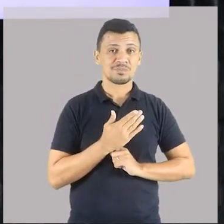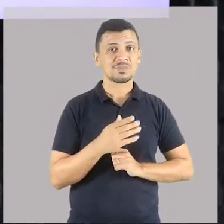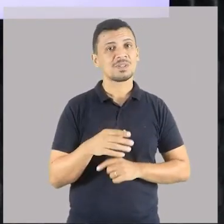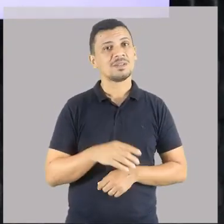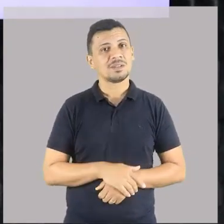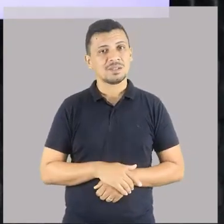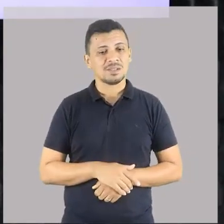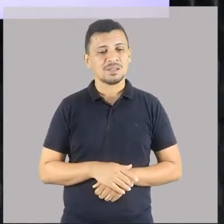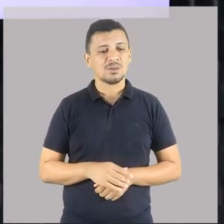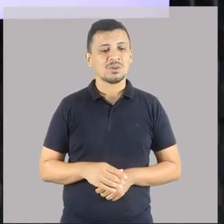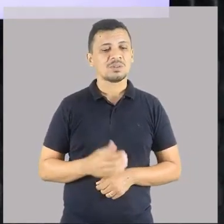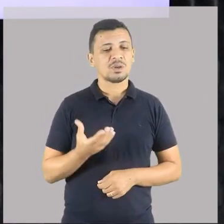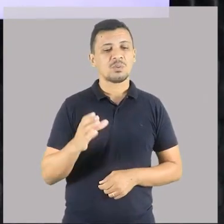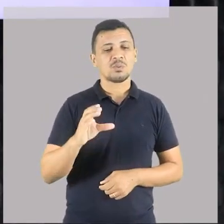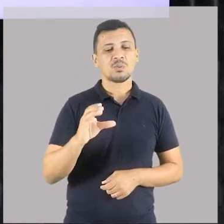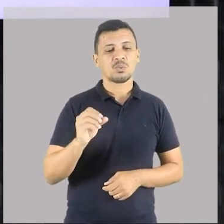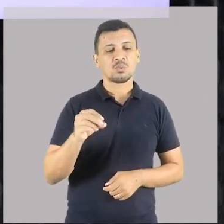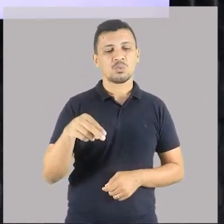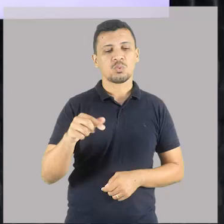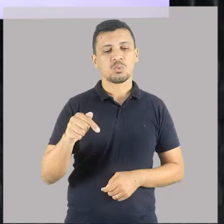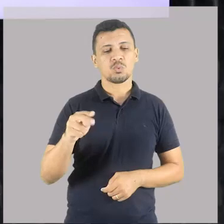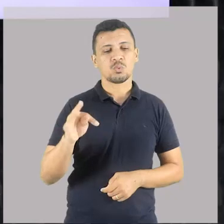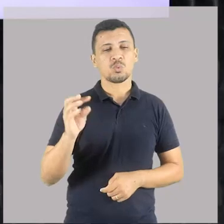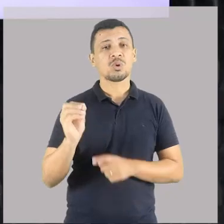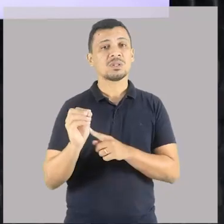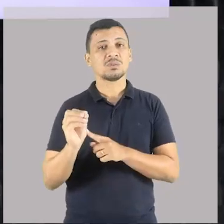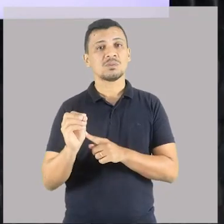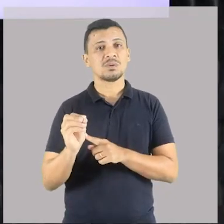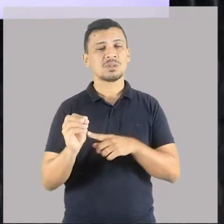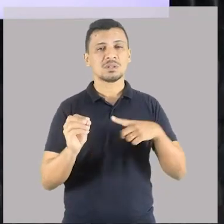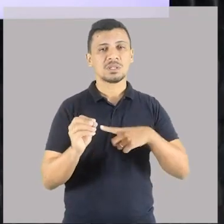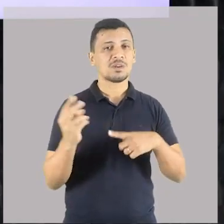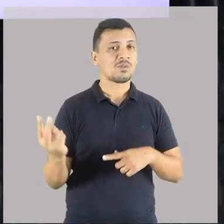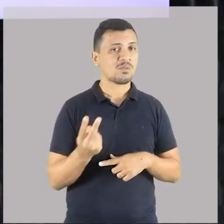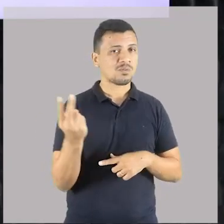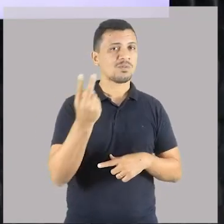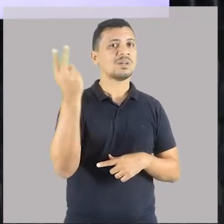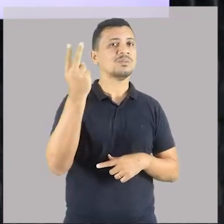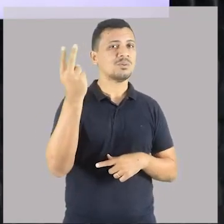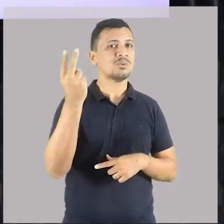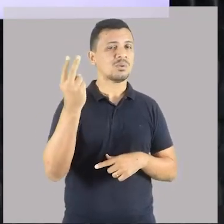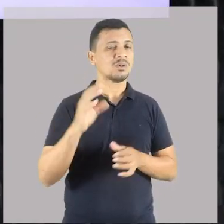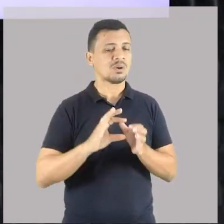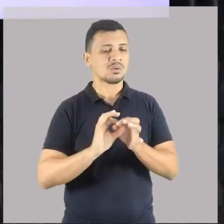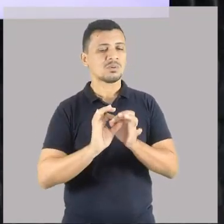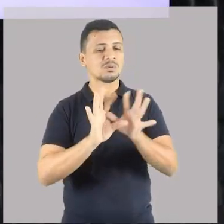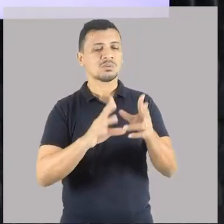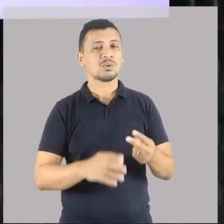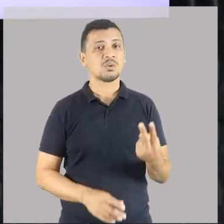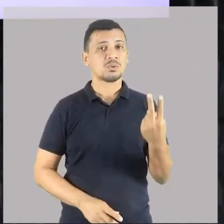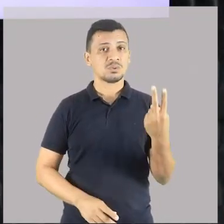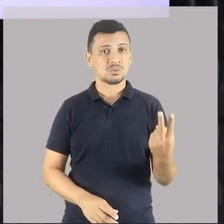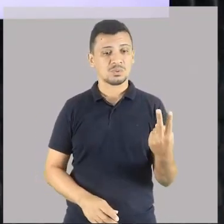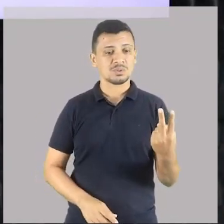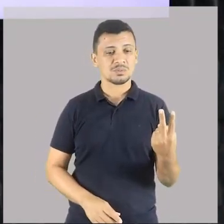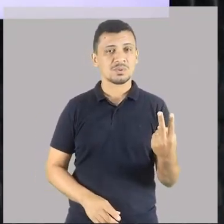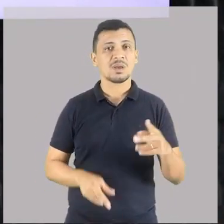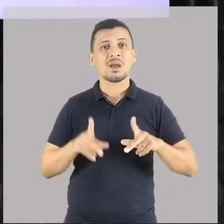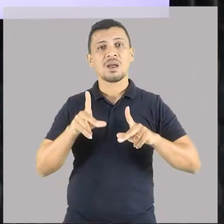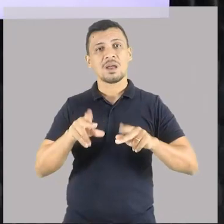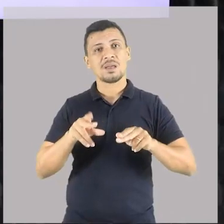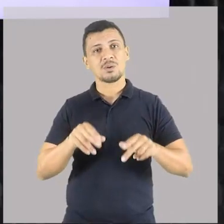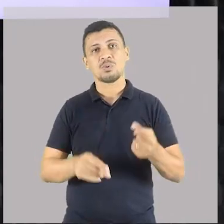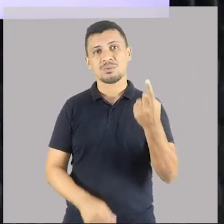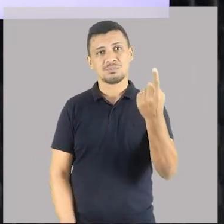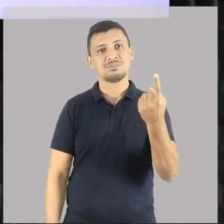condição. O conquanto dá o valor de concessão. Então, na verdade, o item 2, ele dá o mesmo valor do item